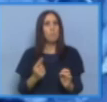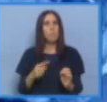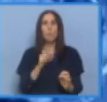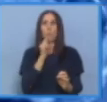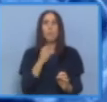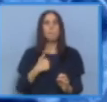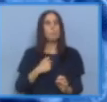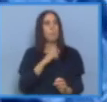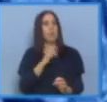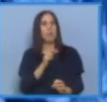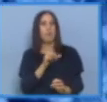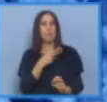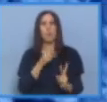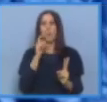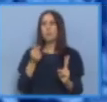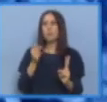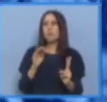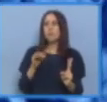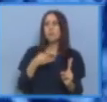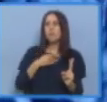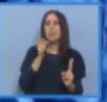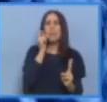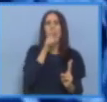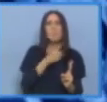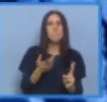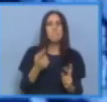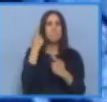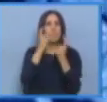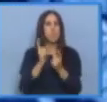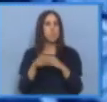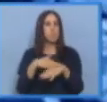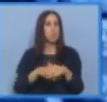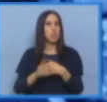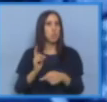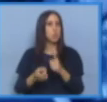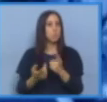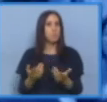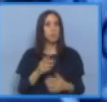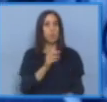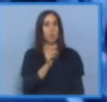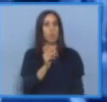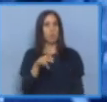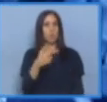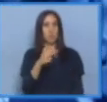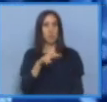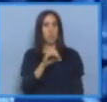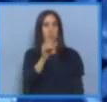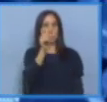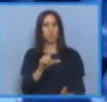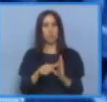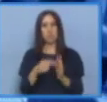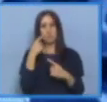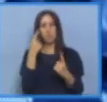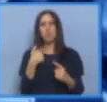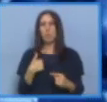de nomes. Padre Álvaro, pastora, mas depois não sabemos quem é, o que pensa, o que faz, etc. Quando o António me apresentou este projeto, eu já o